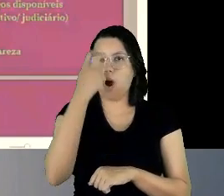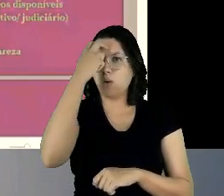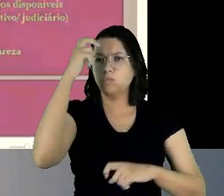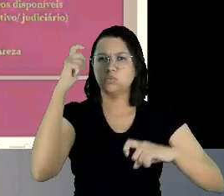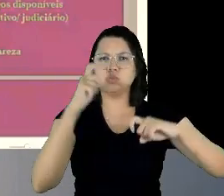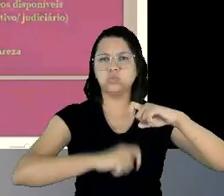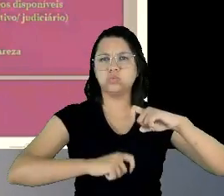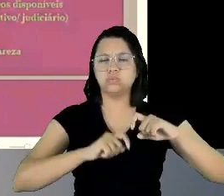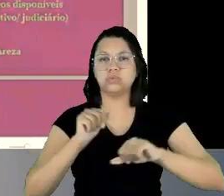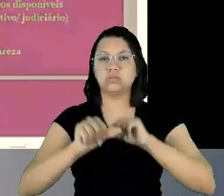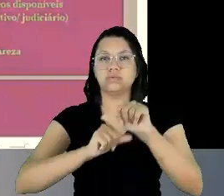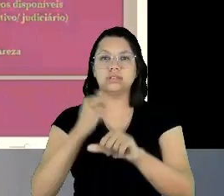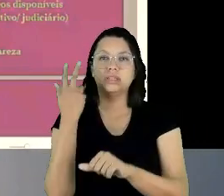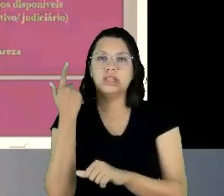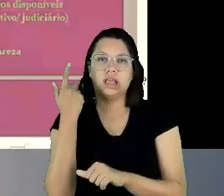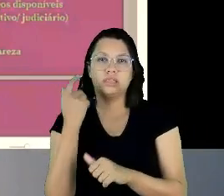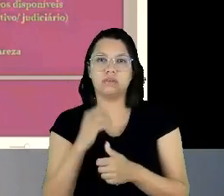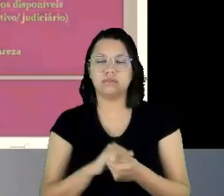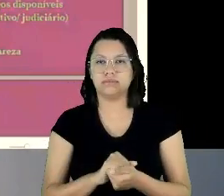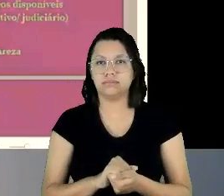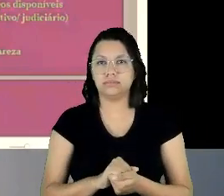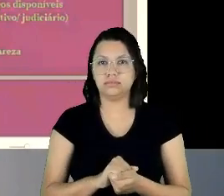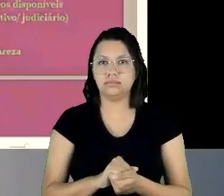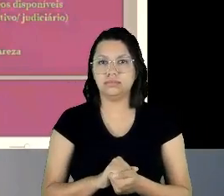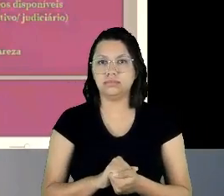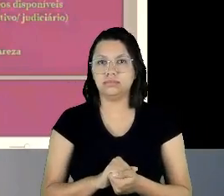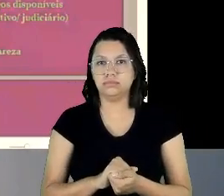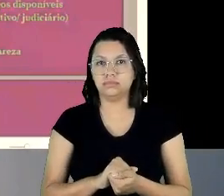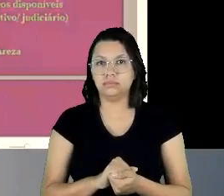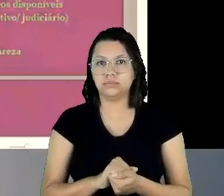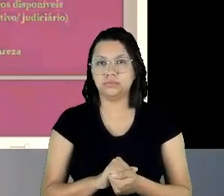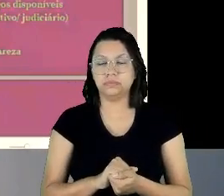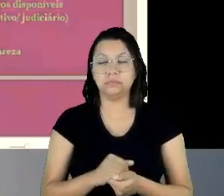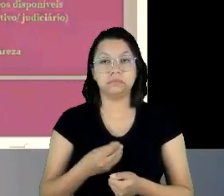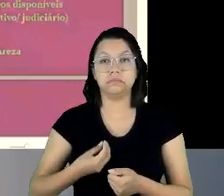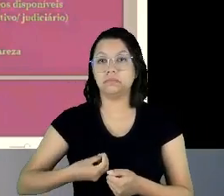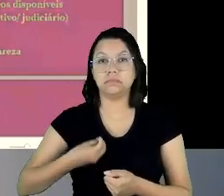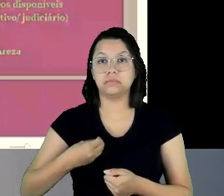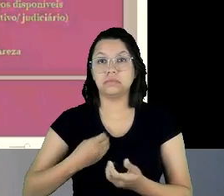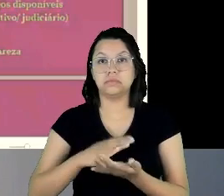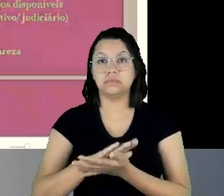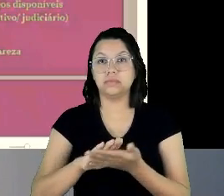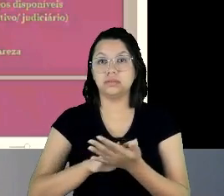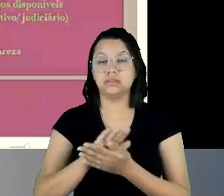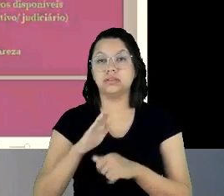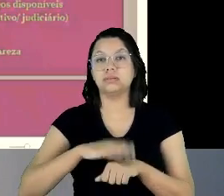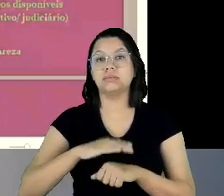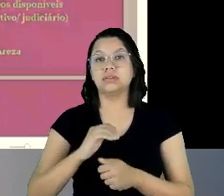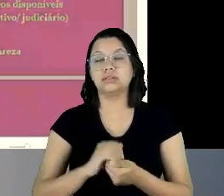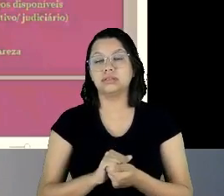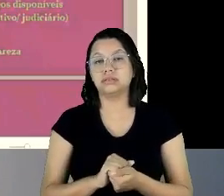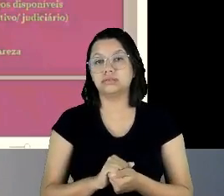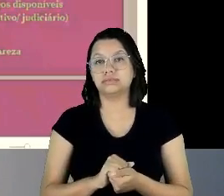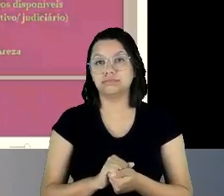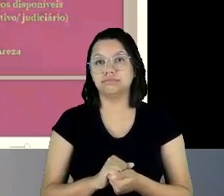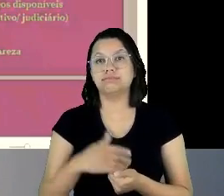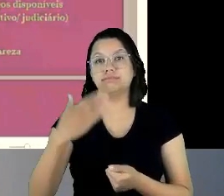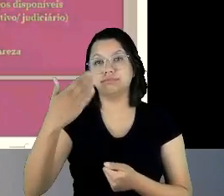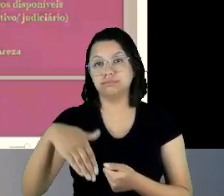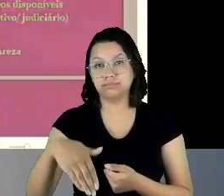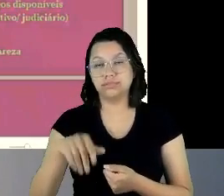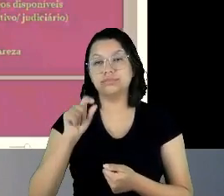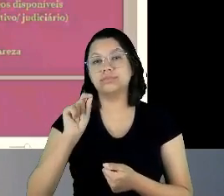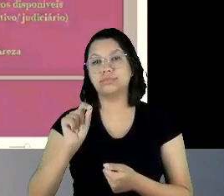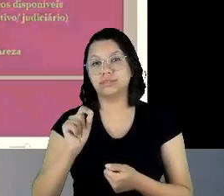que é naturalizado esse crime. E não existe nada mais que prove